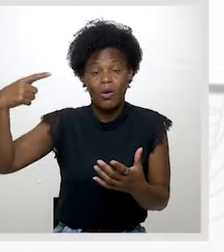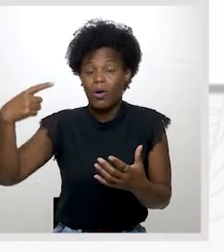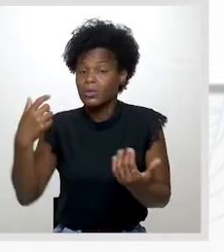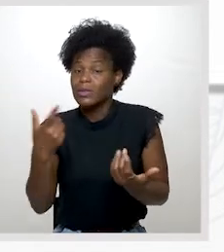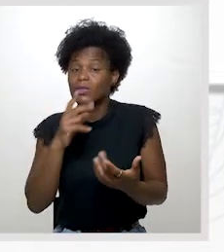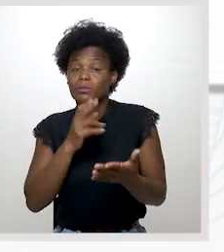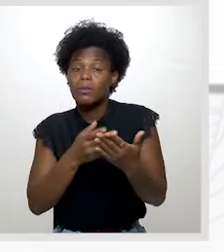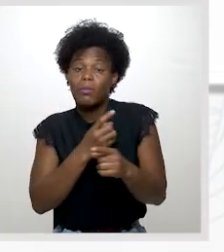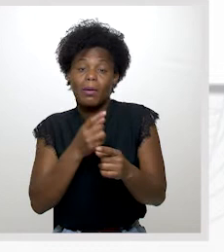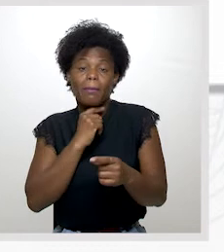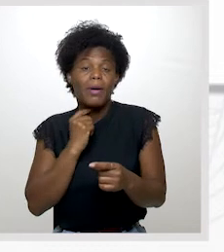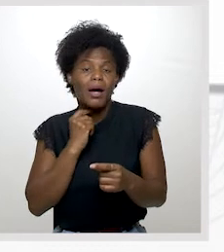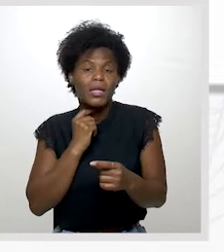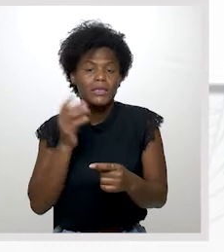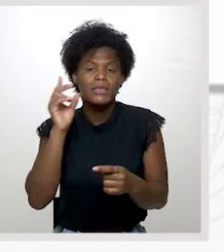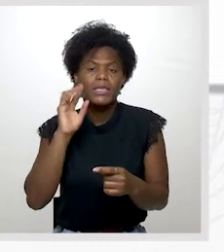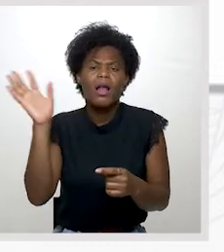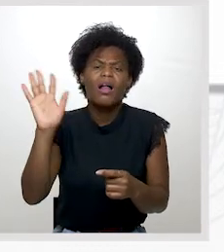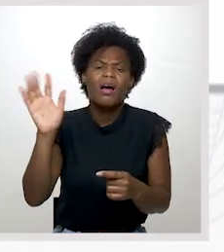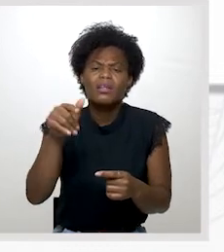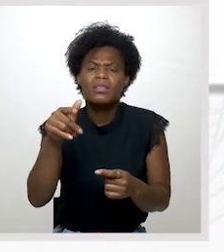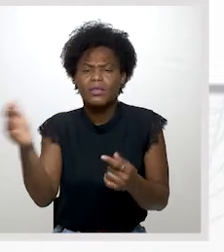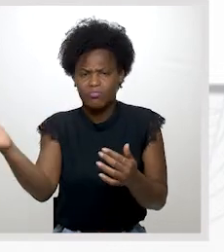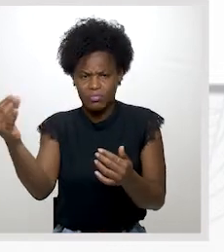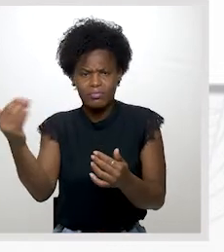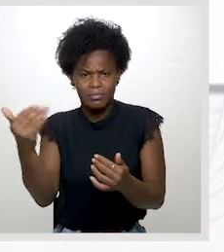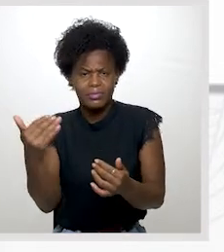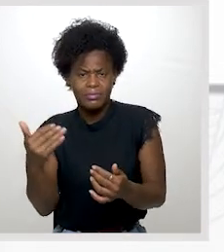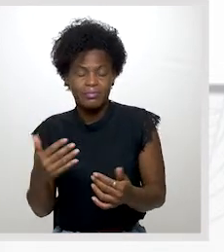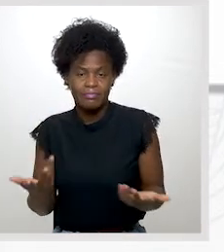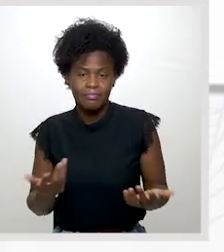padre, parando arredado, lhe fez sinal para que se aproximasse.